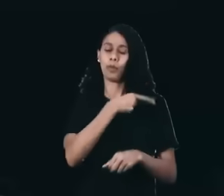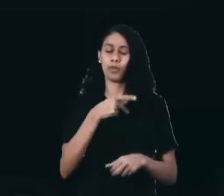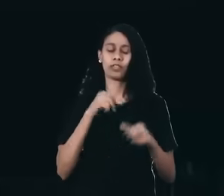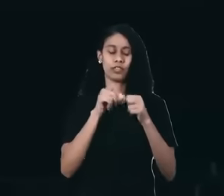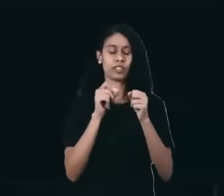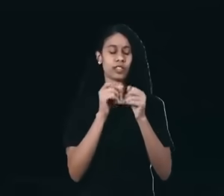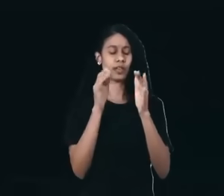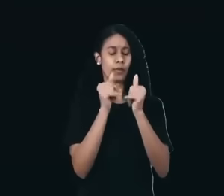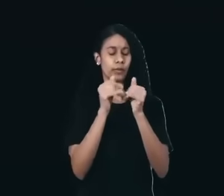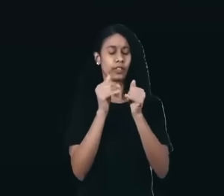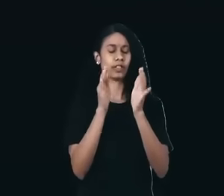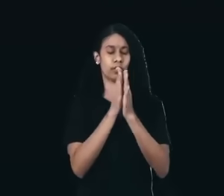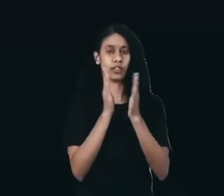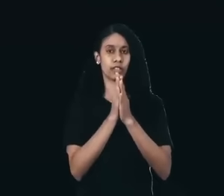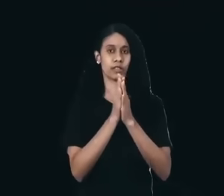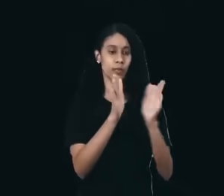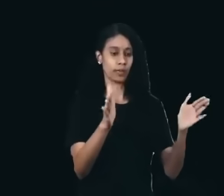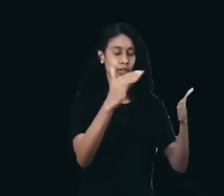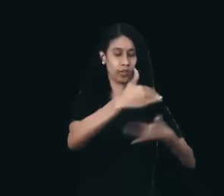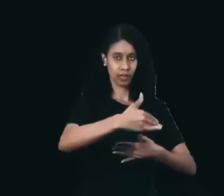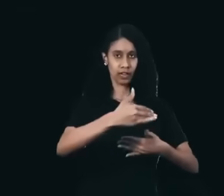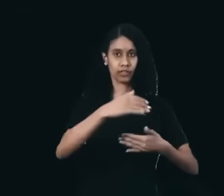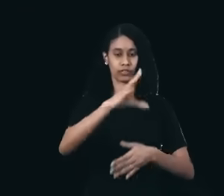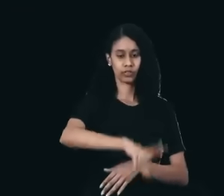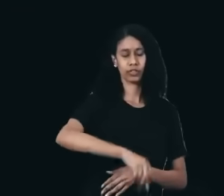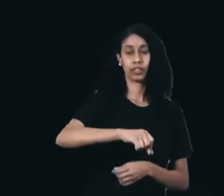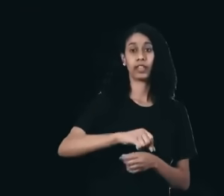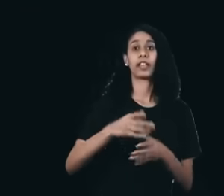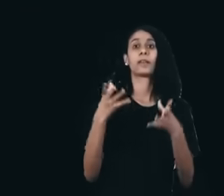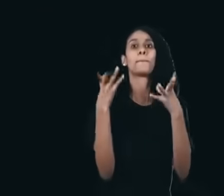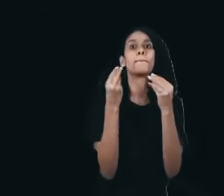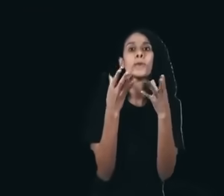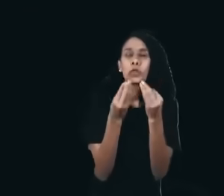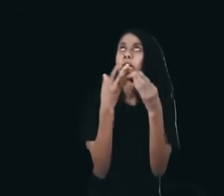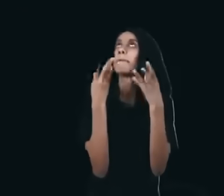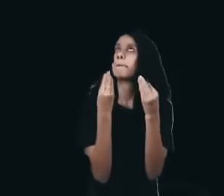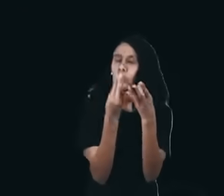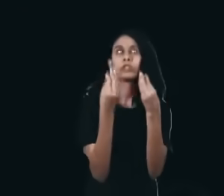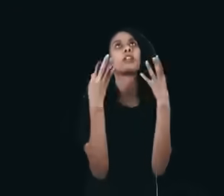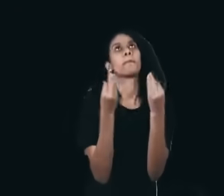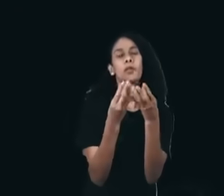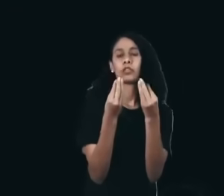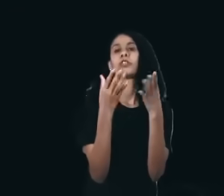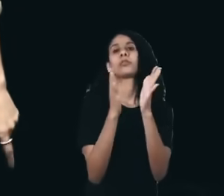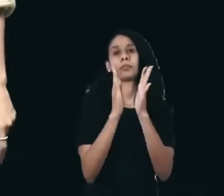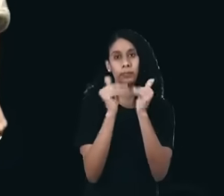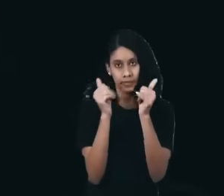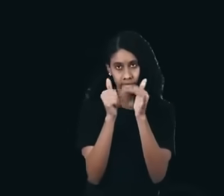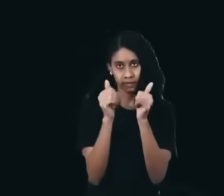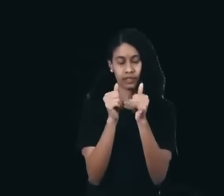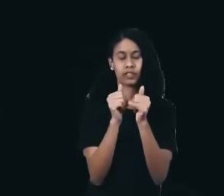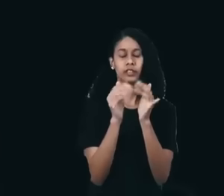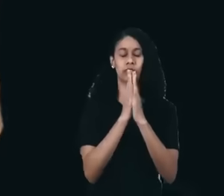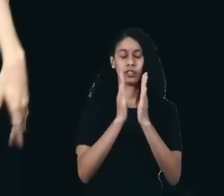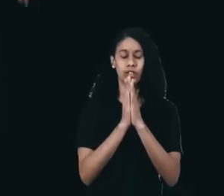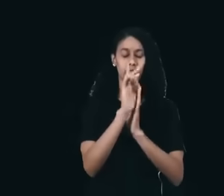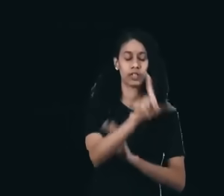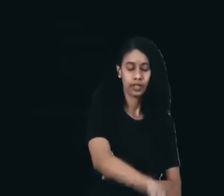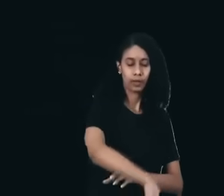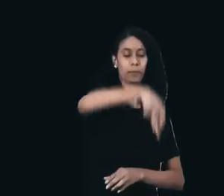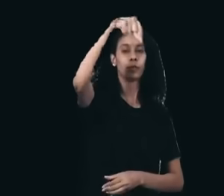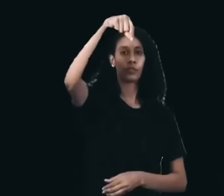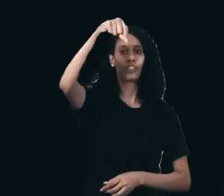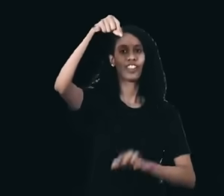a caixa e começou a orar. Botou a mão no meio da caixa de milhares e milhares e milhares de pedidos de oração e puxou um. E